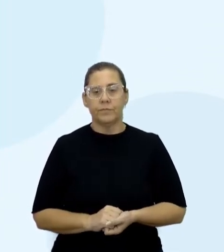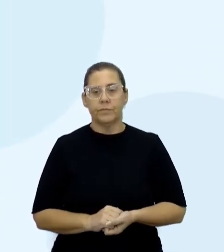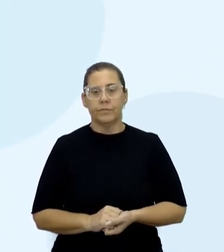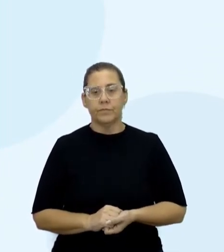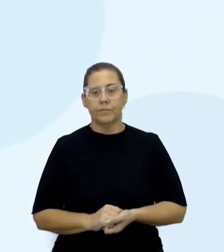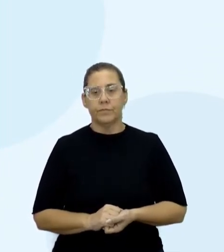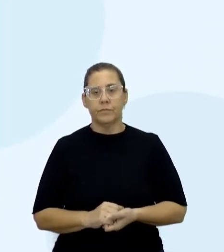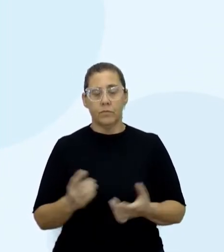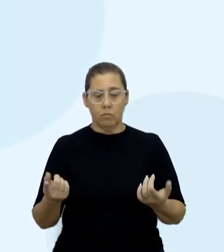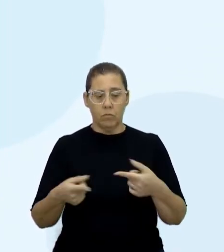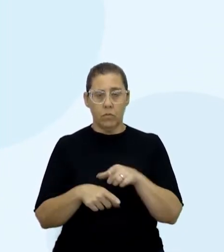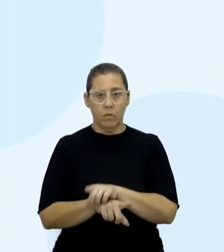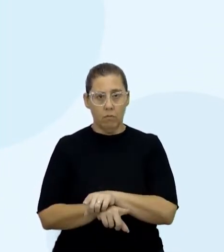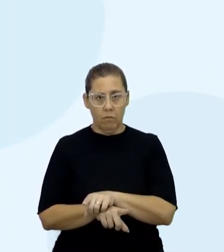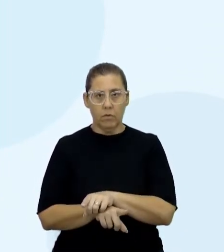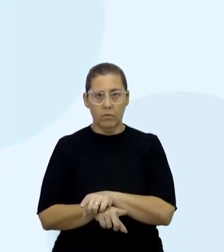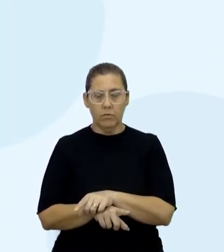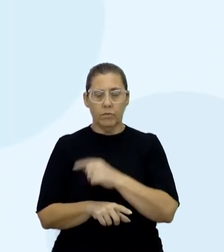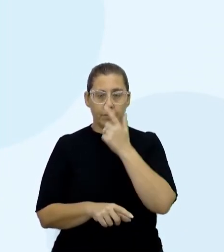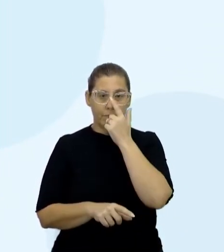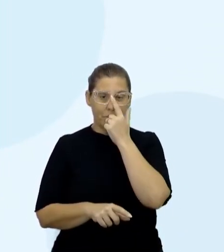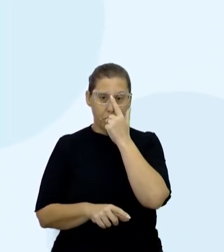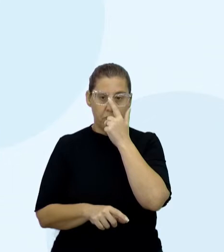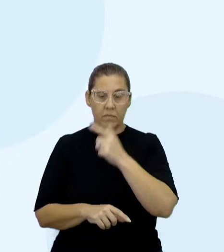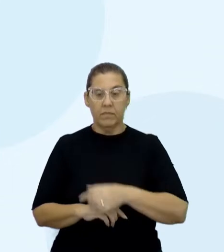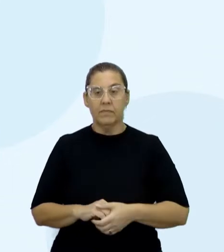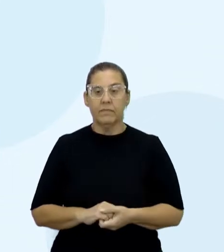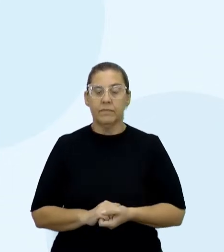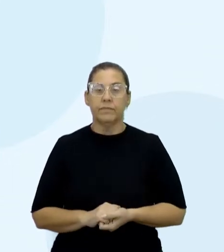ela é invertida